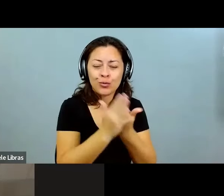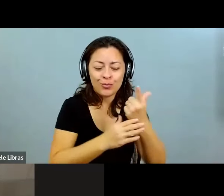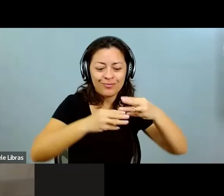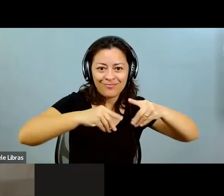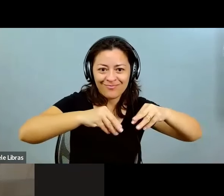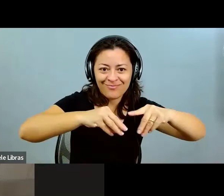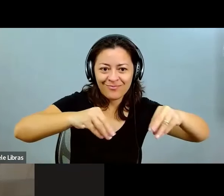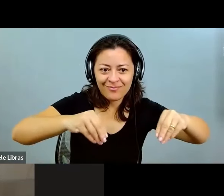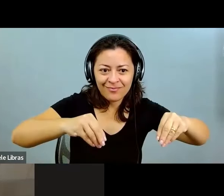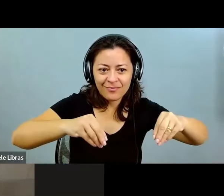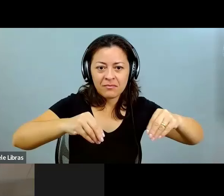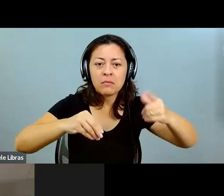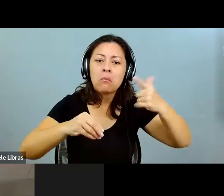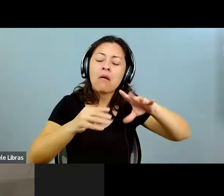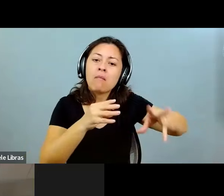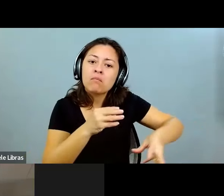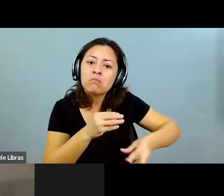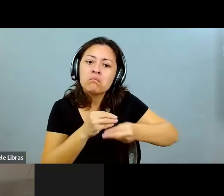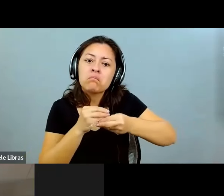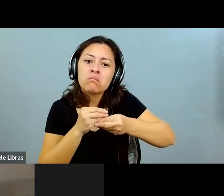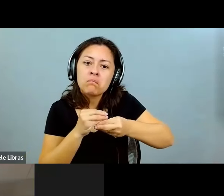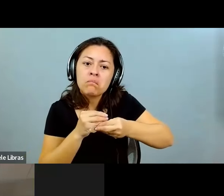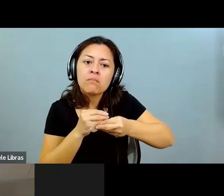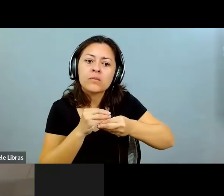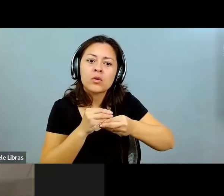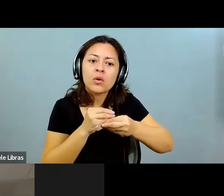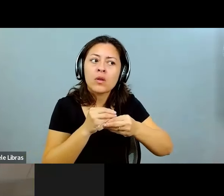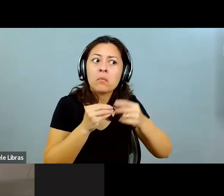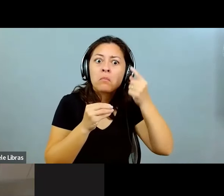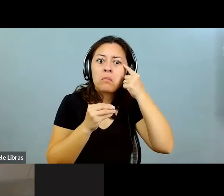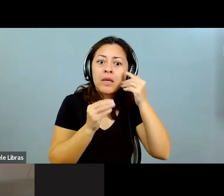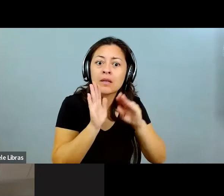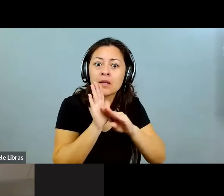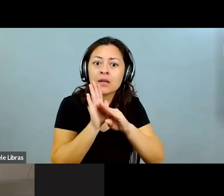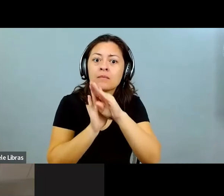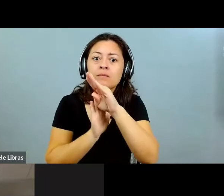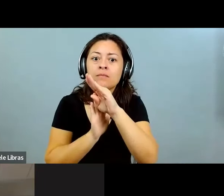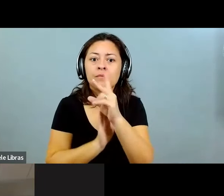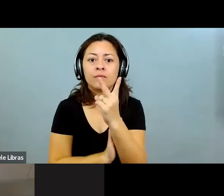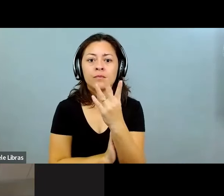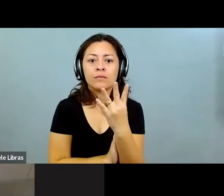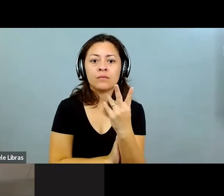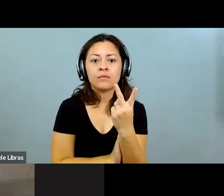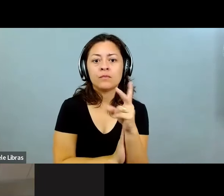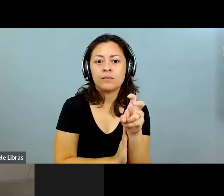e daí mais um adicional em cima disso dado perspectiva de crescimento para 20242